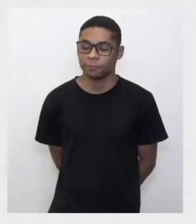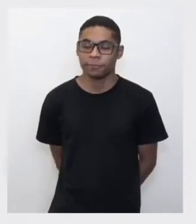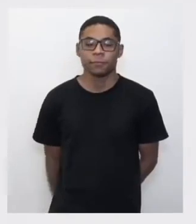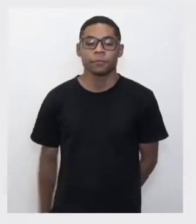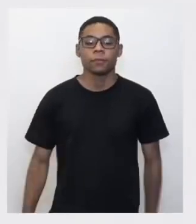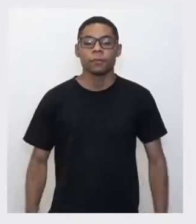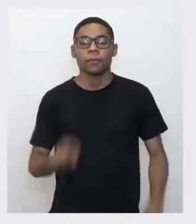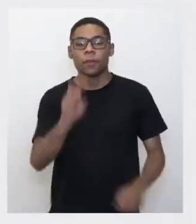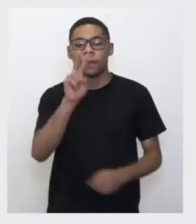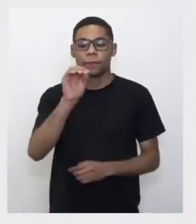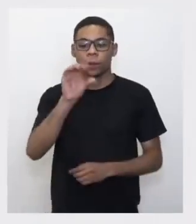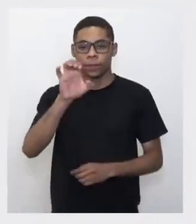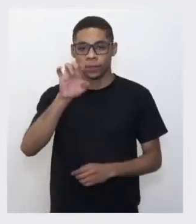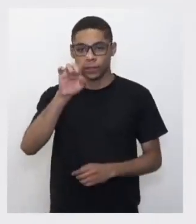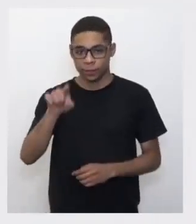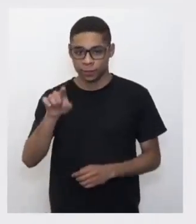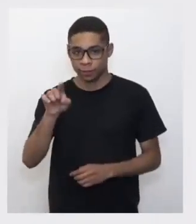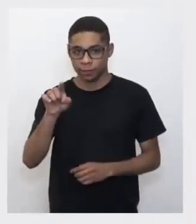inglês.